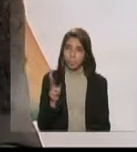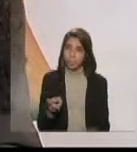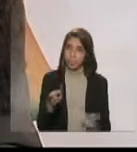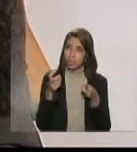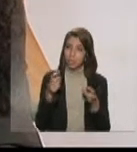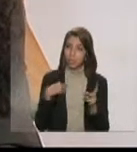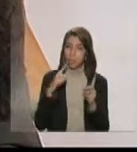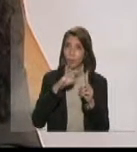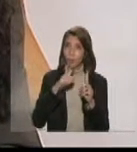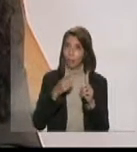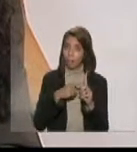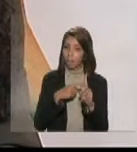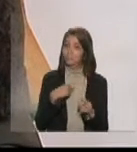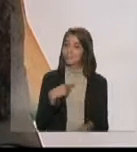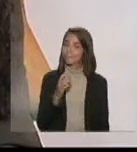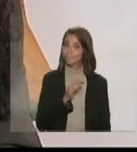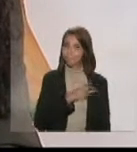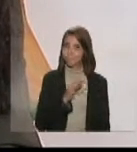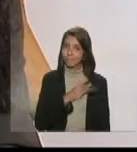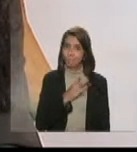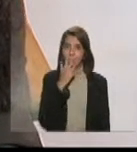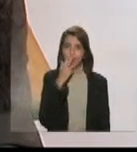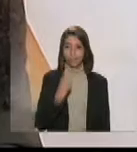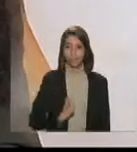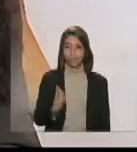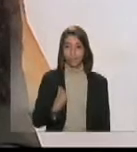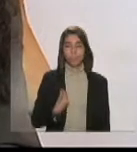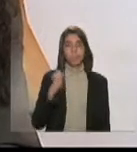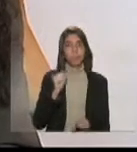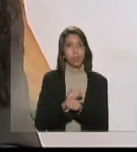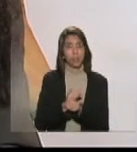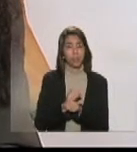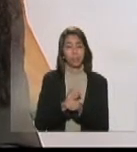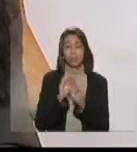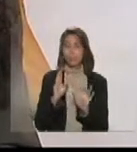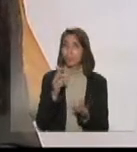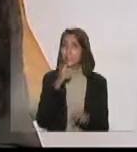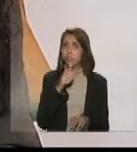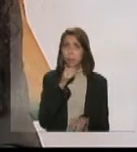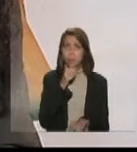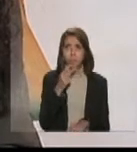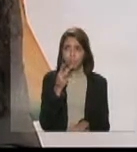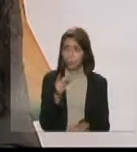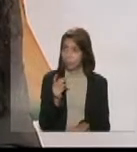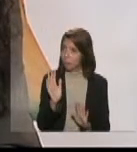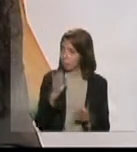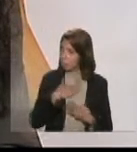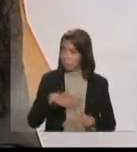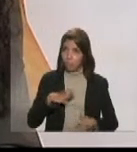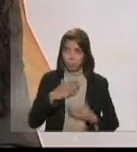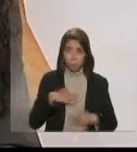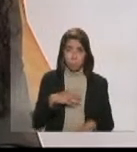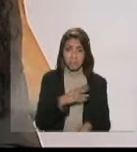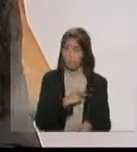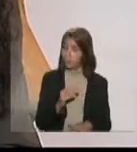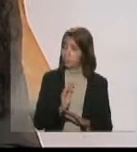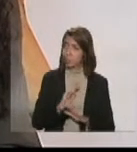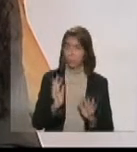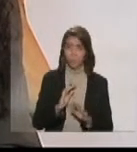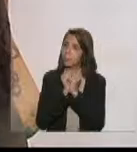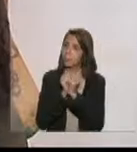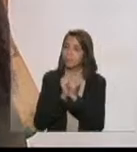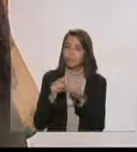é, informação. Se o assunto de alguma forma te interessa, essa é a nossa proposta para você. Nós estamos no segundo bloco